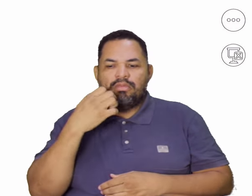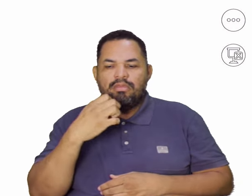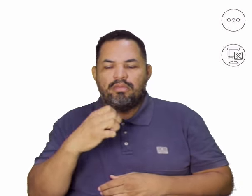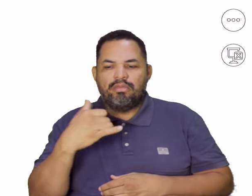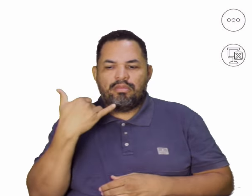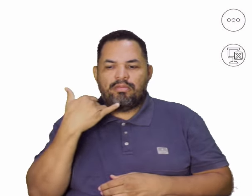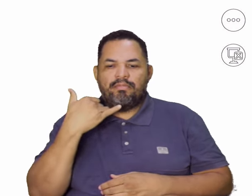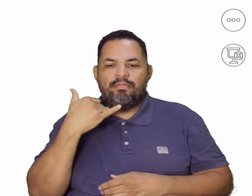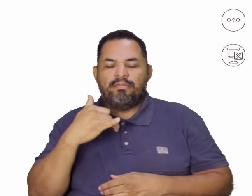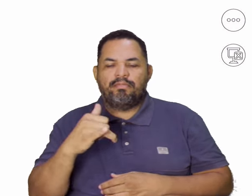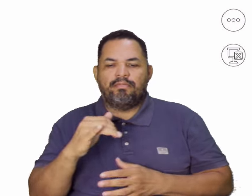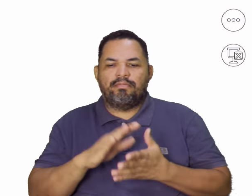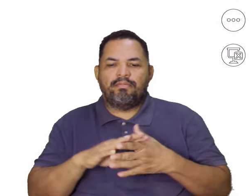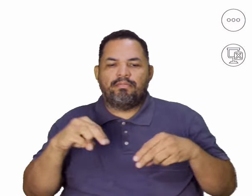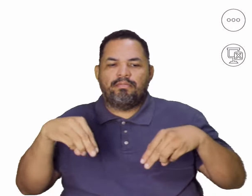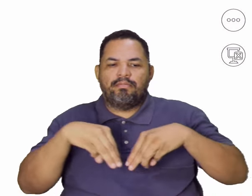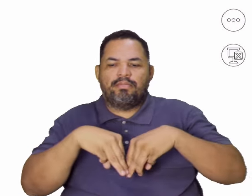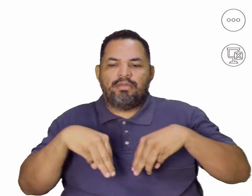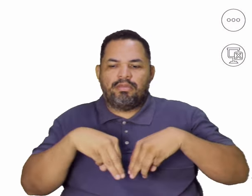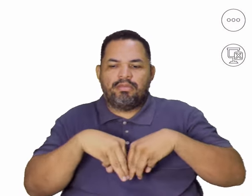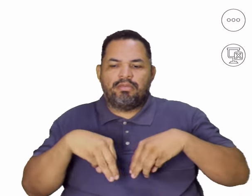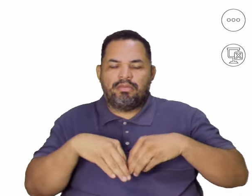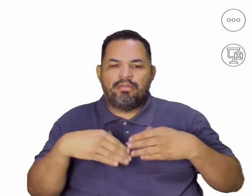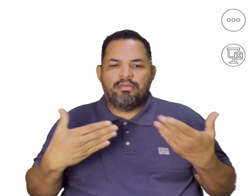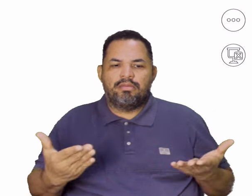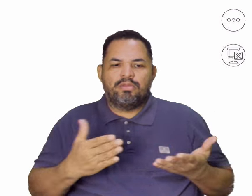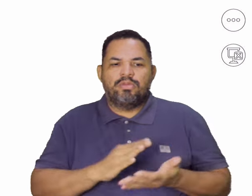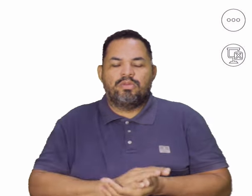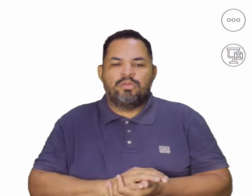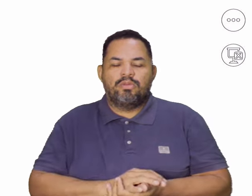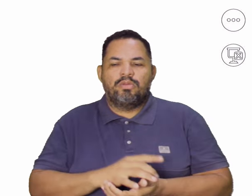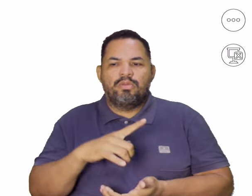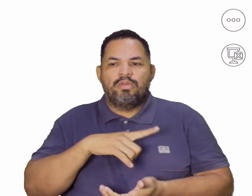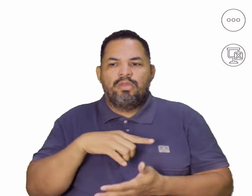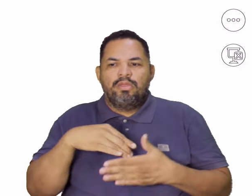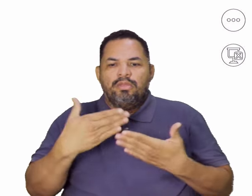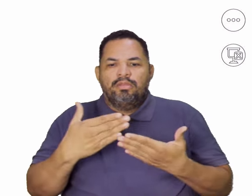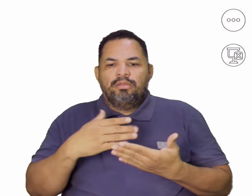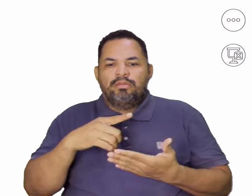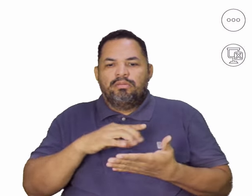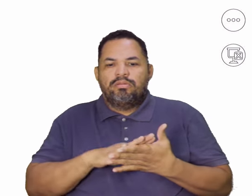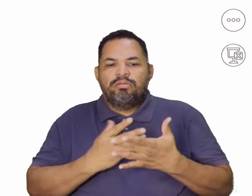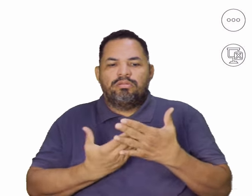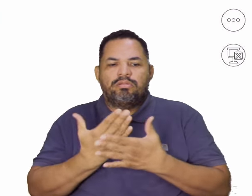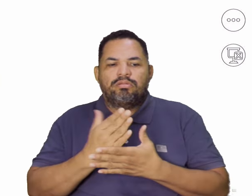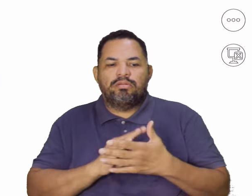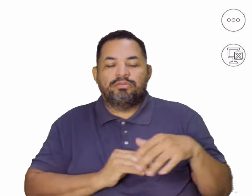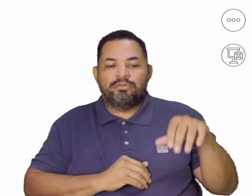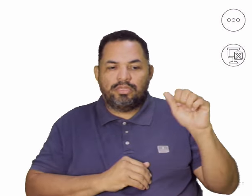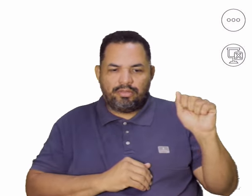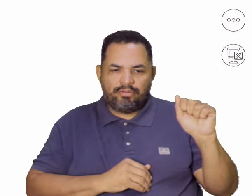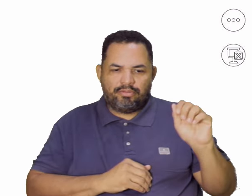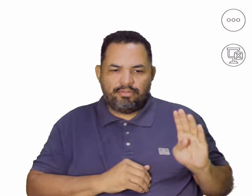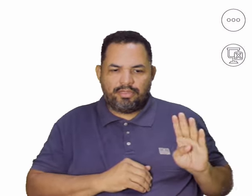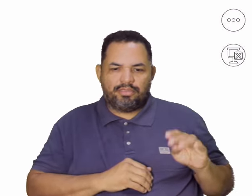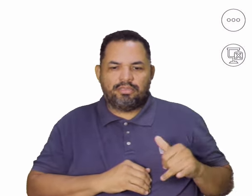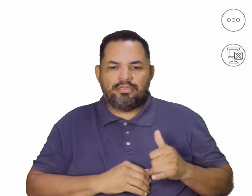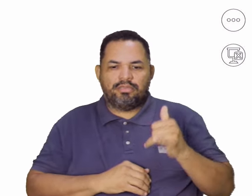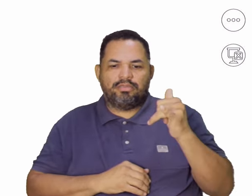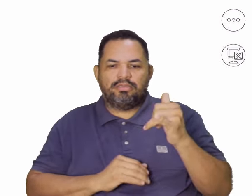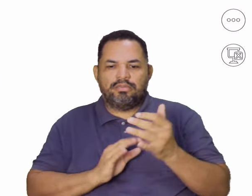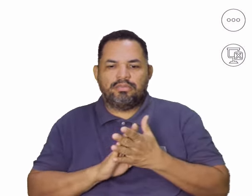átomo emite radiações emissões alfa beta e Gama